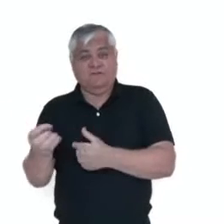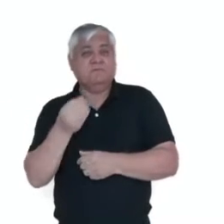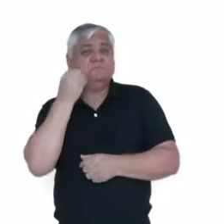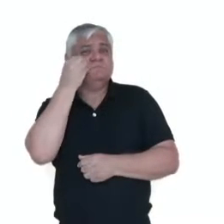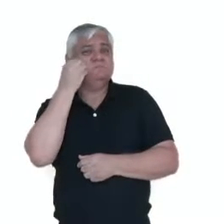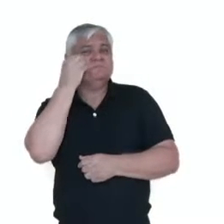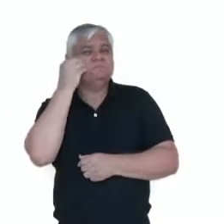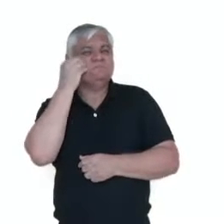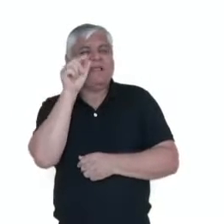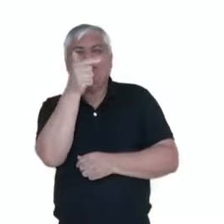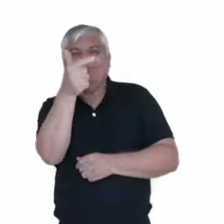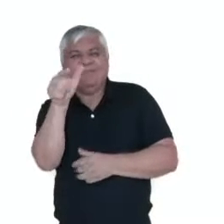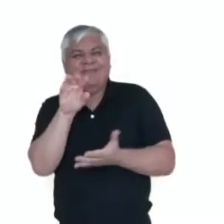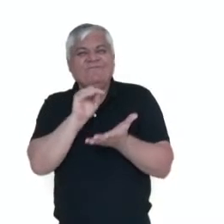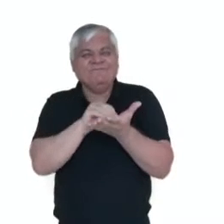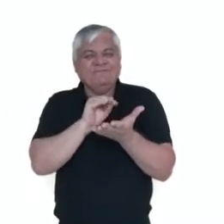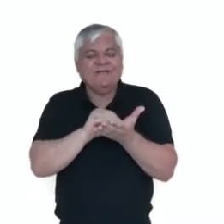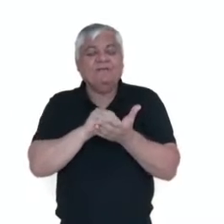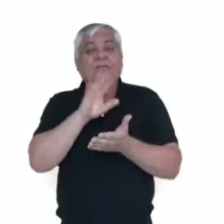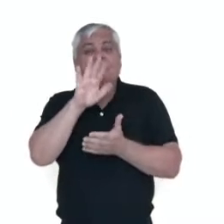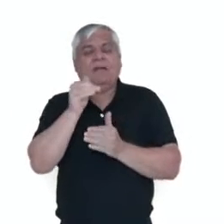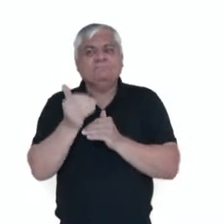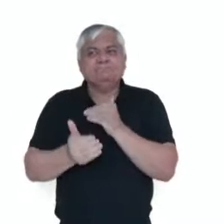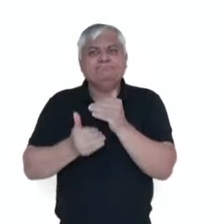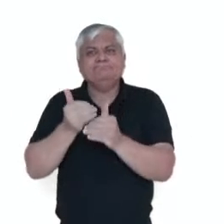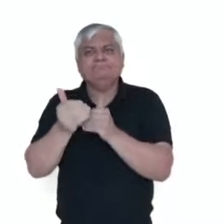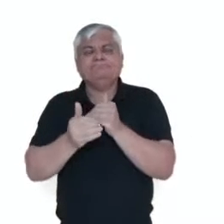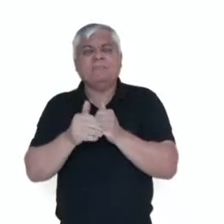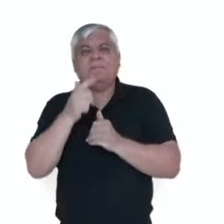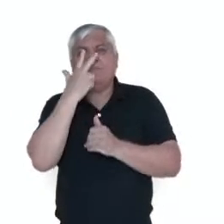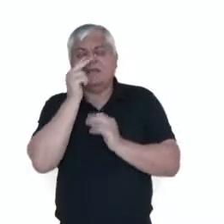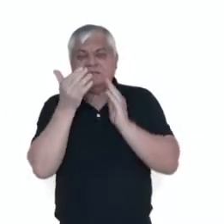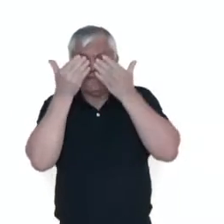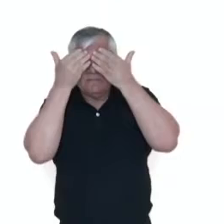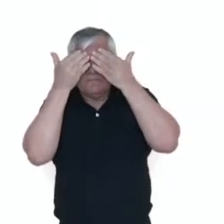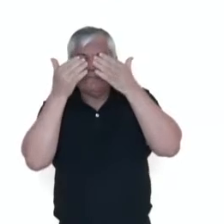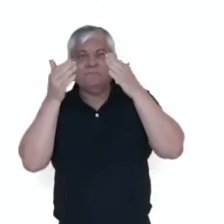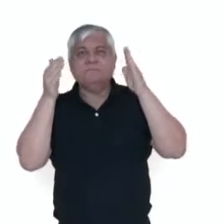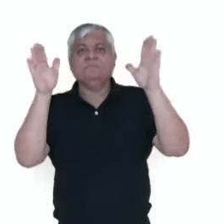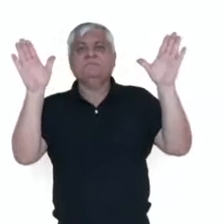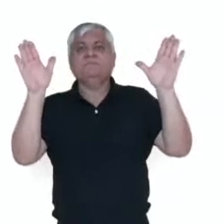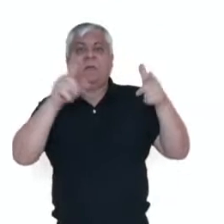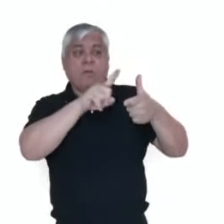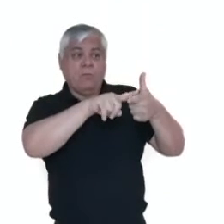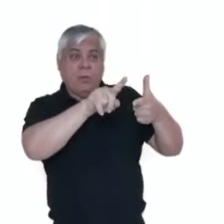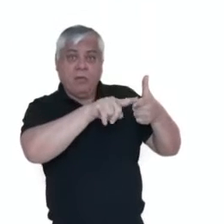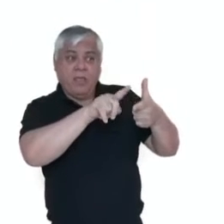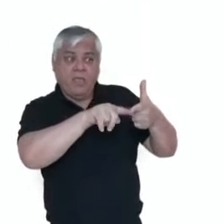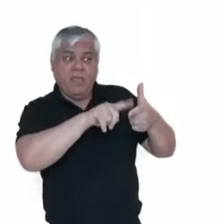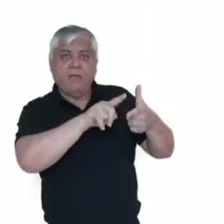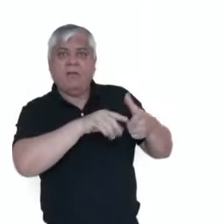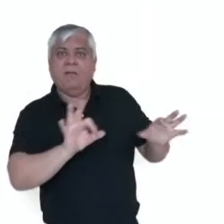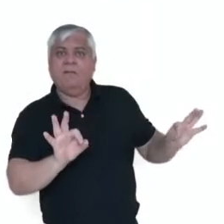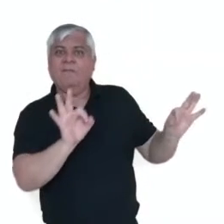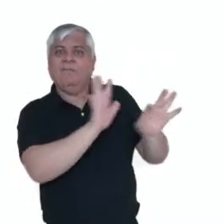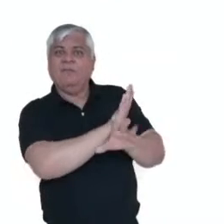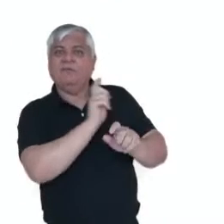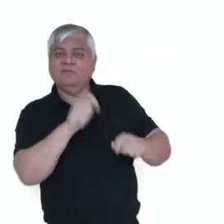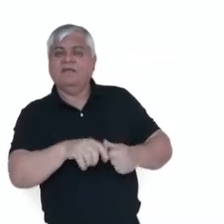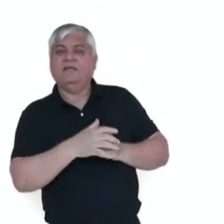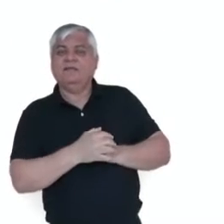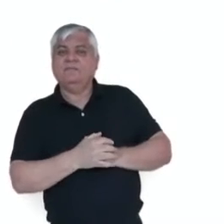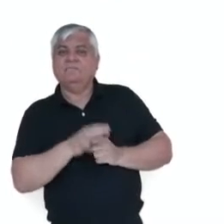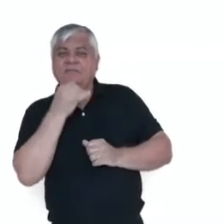as questões antigas com novos olhos e proponham soluções jamais pensadas.